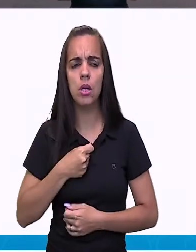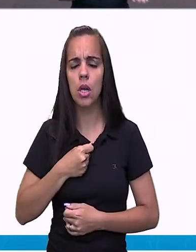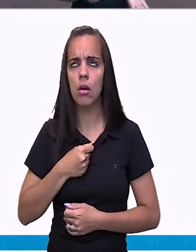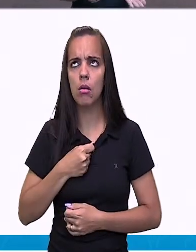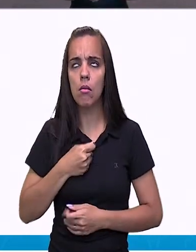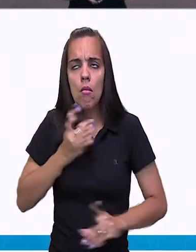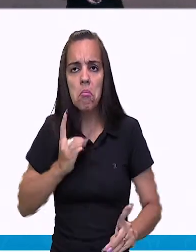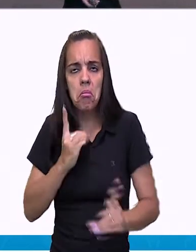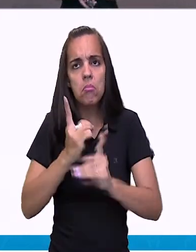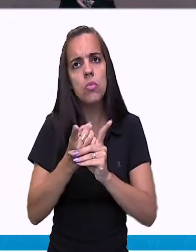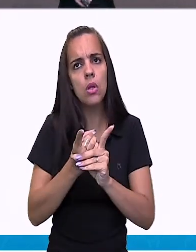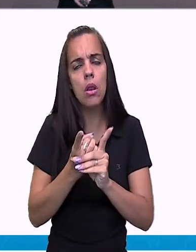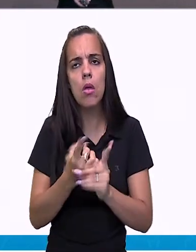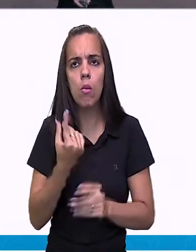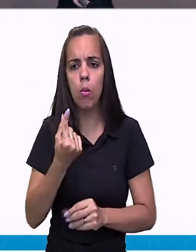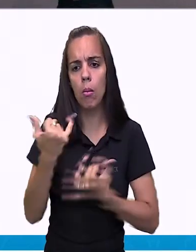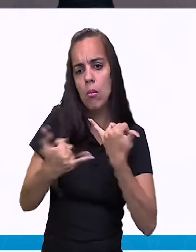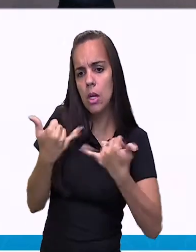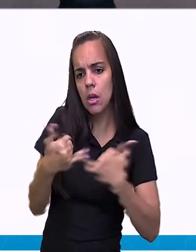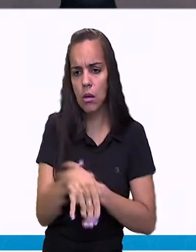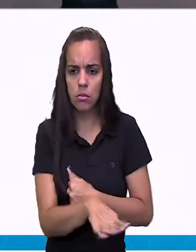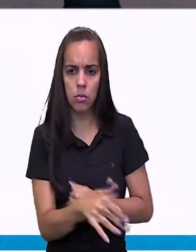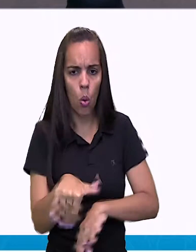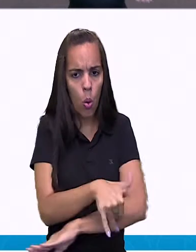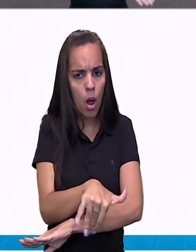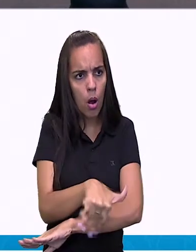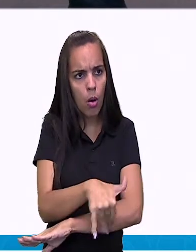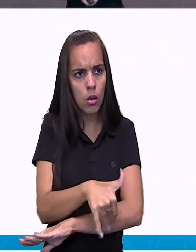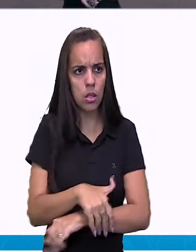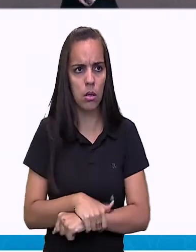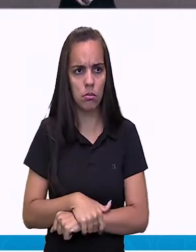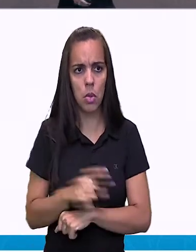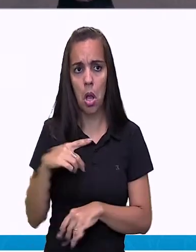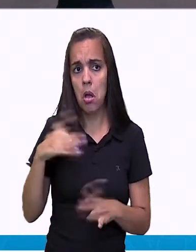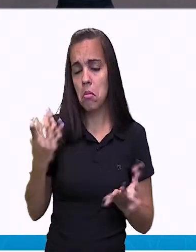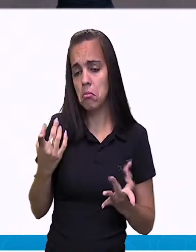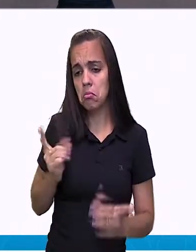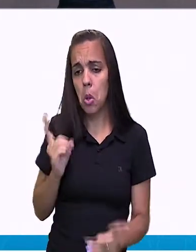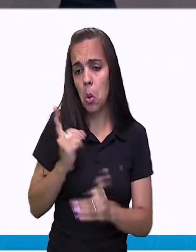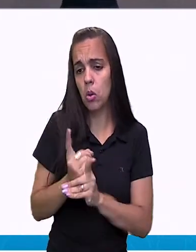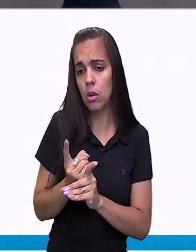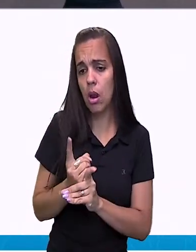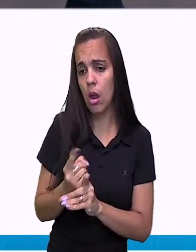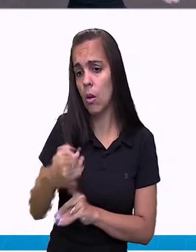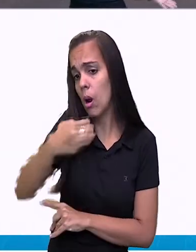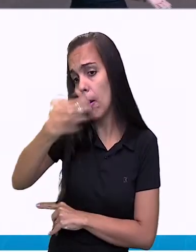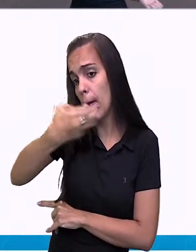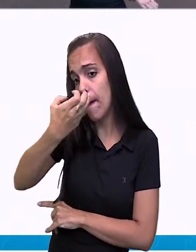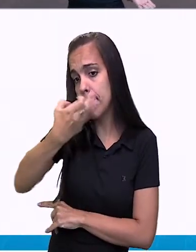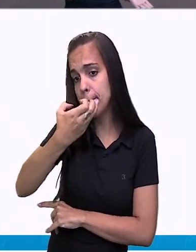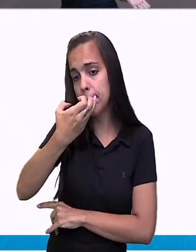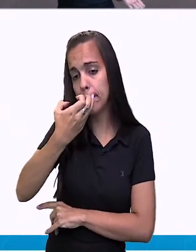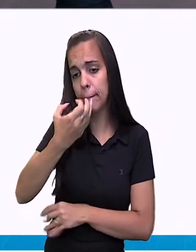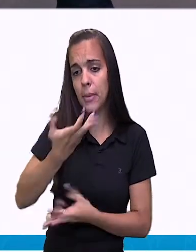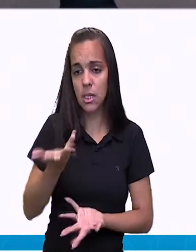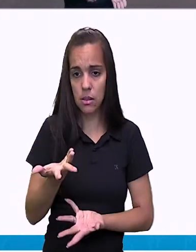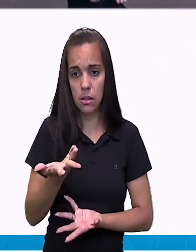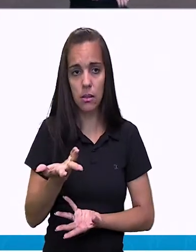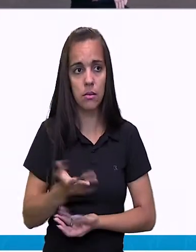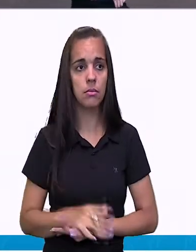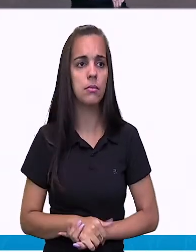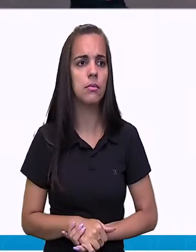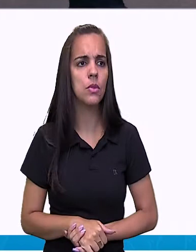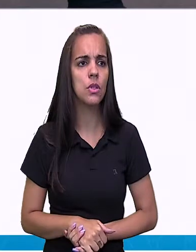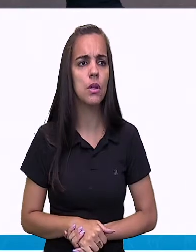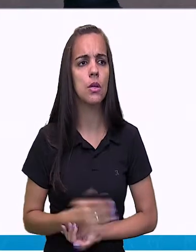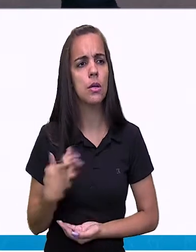um brinquedo na rua, encontrei uma maçã, é indefinida, pode ser qualquer uma. É isso